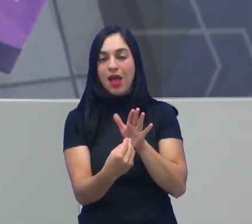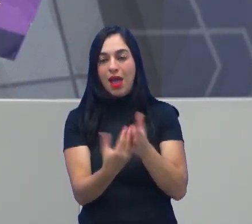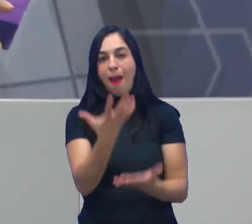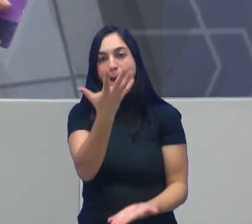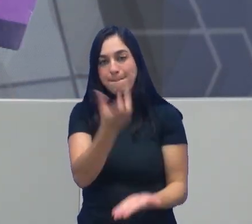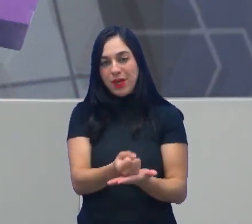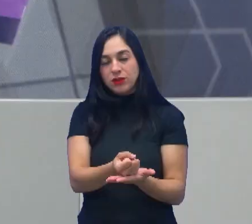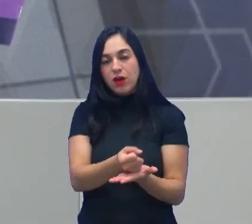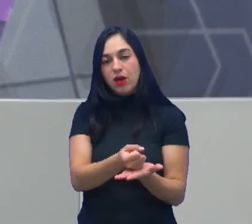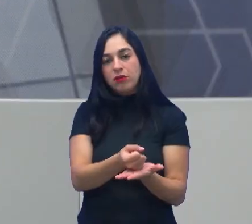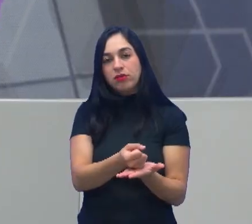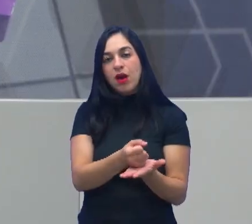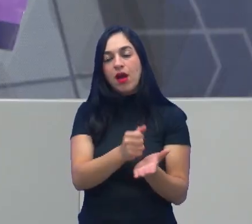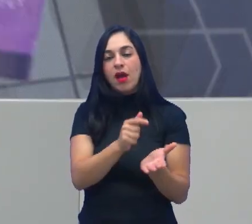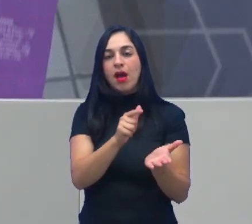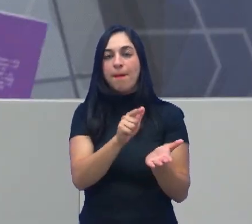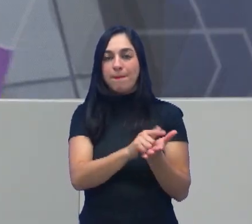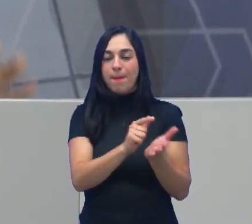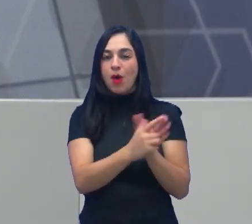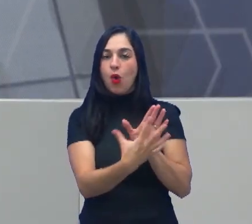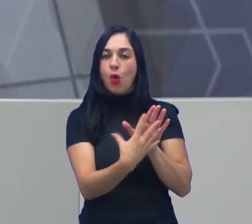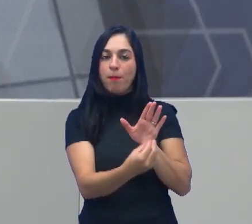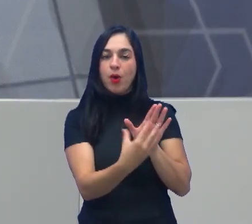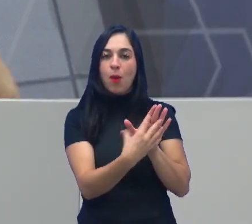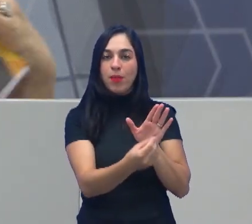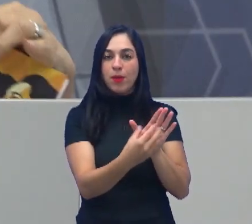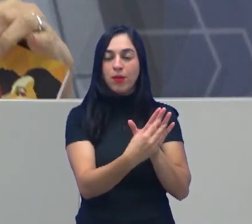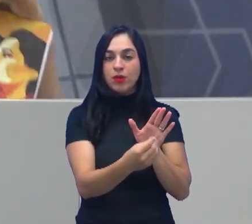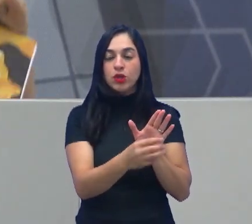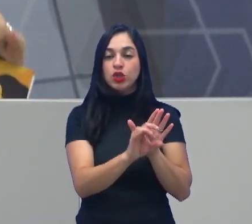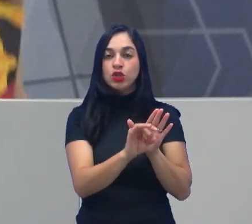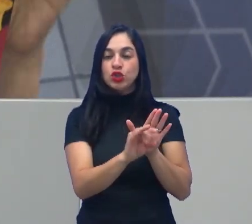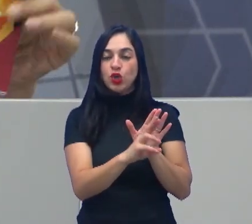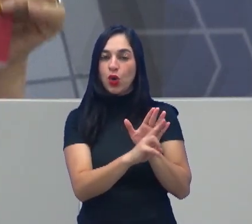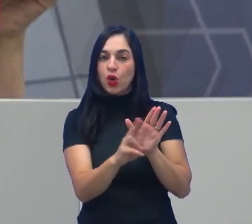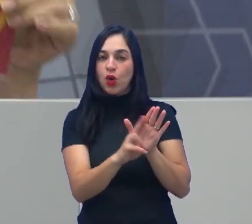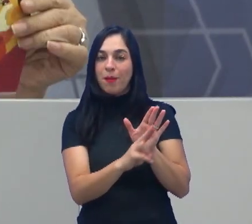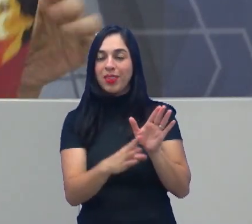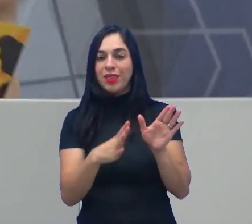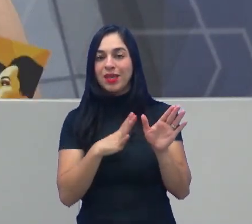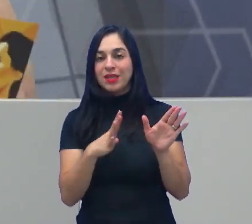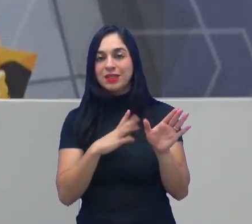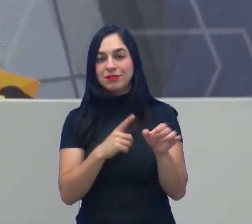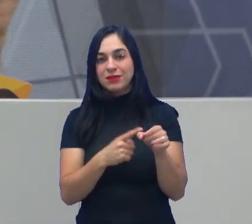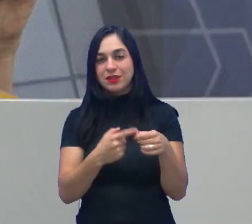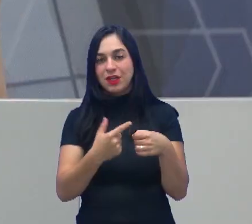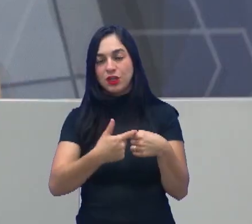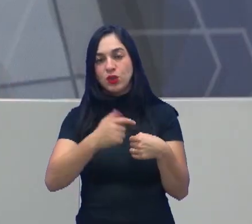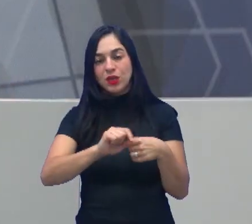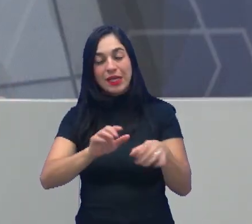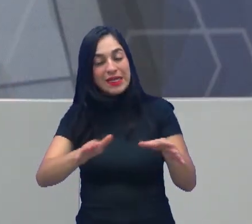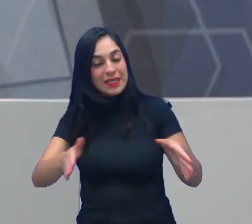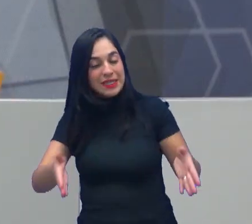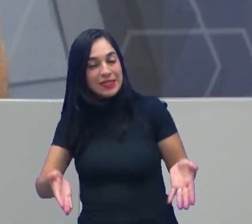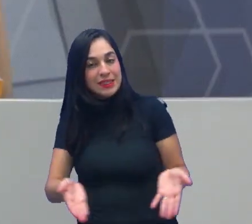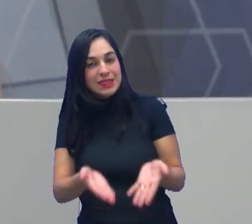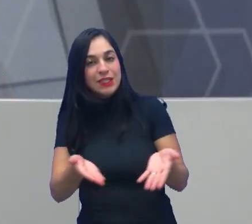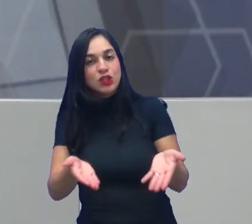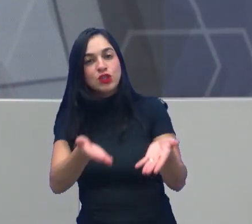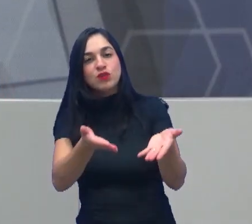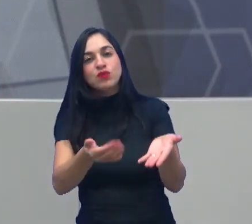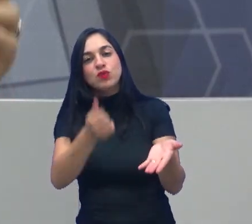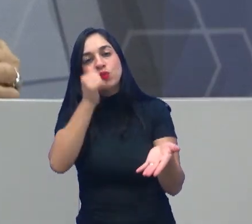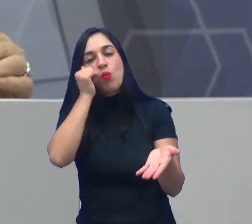e a gente deixava para as pessoas só colocarem a cidade, que era o incentivo à mulher na política, aliás, de mulher